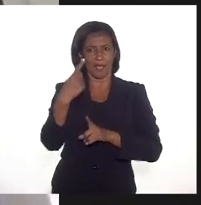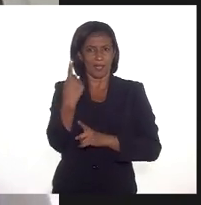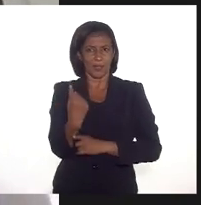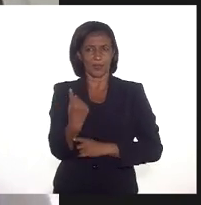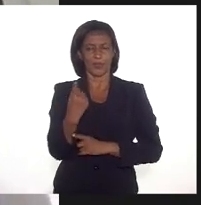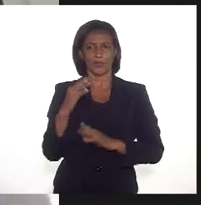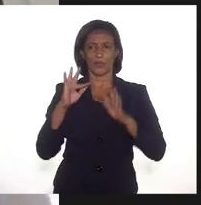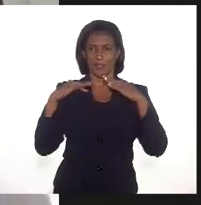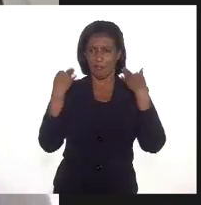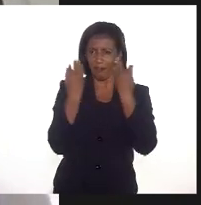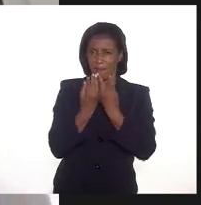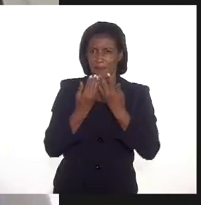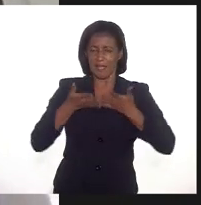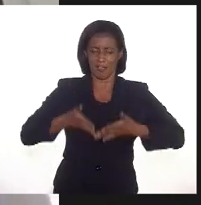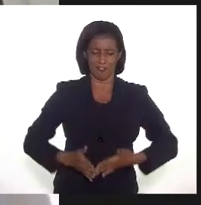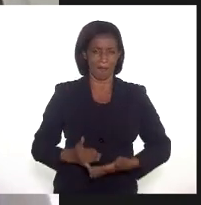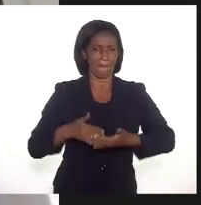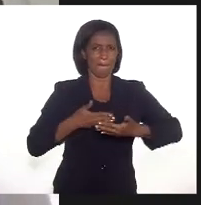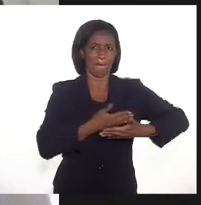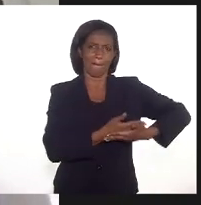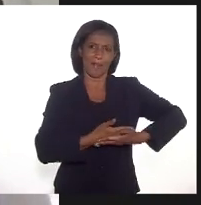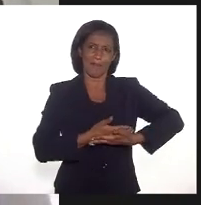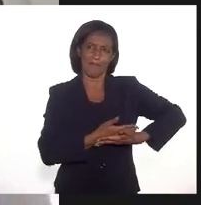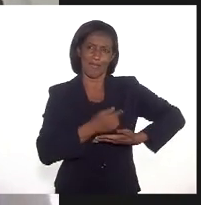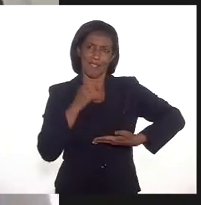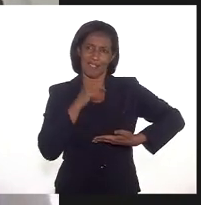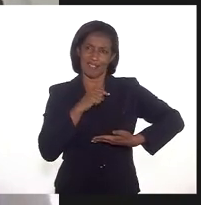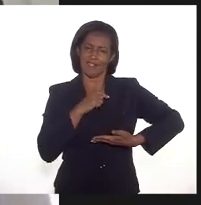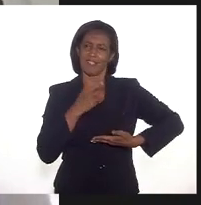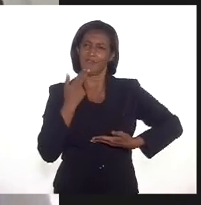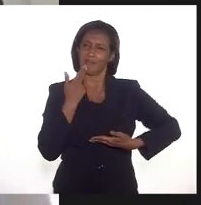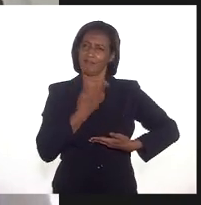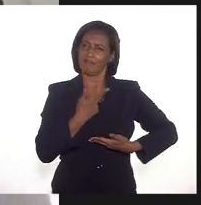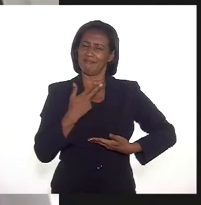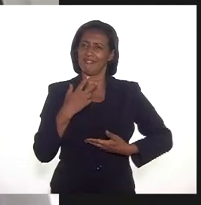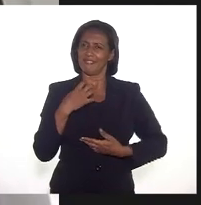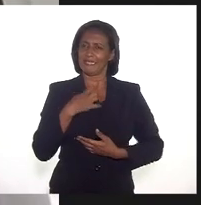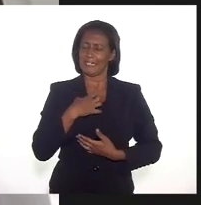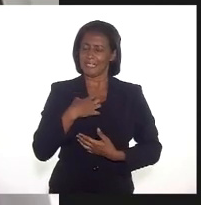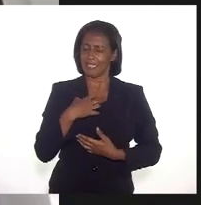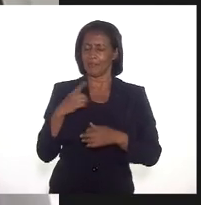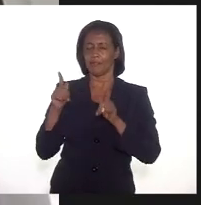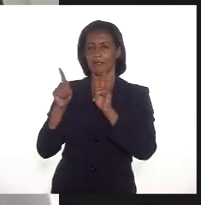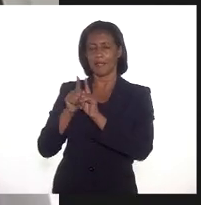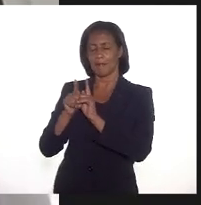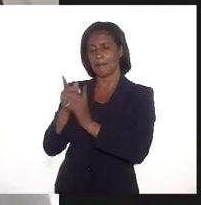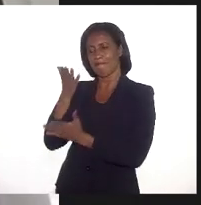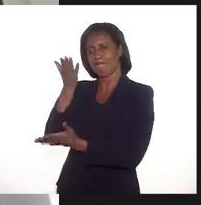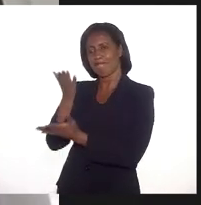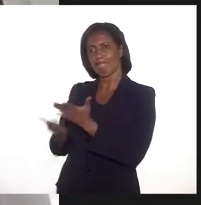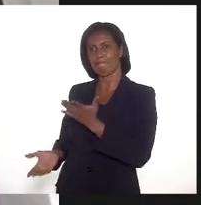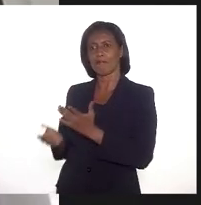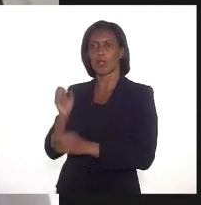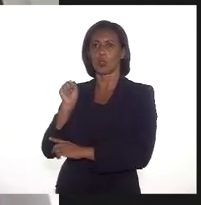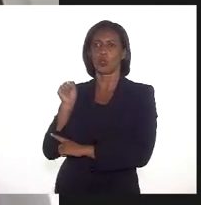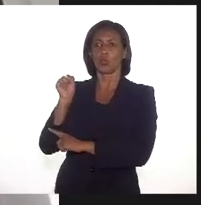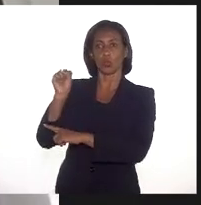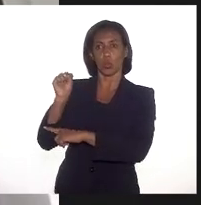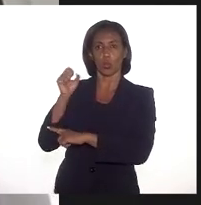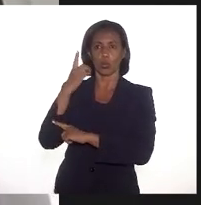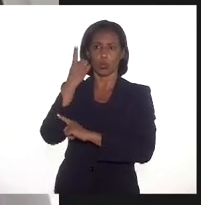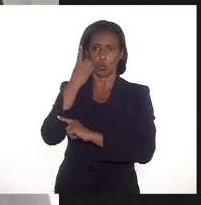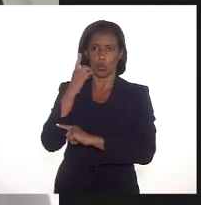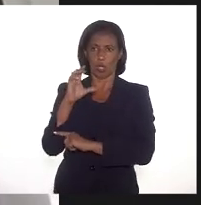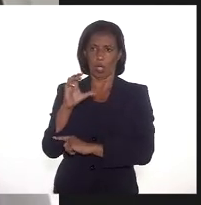da família, o bebê, né, desejar os nossos sentimentos sinceros pela perda também do soro do